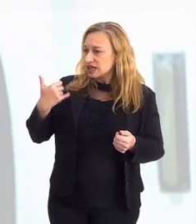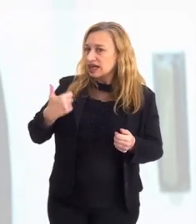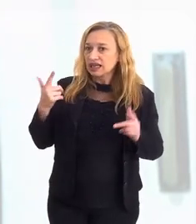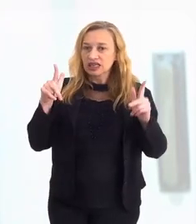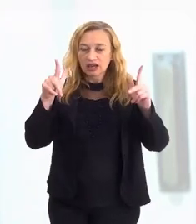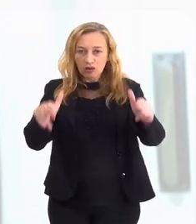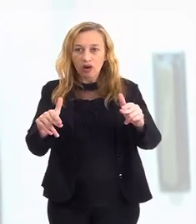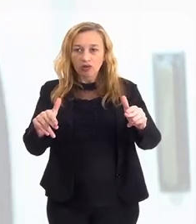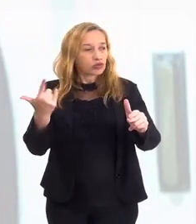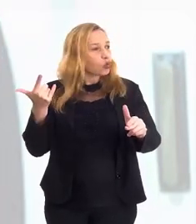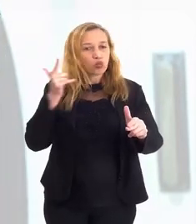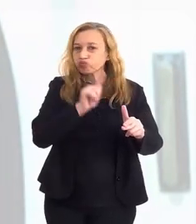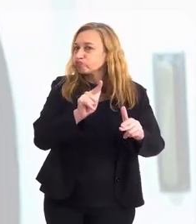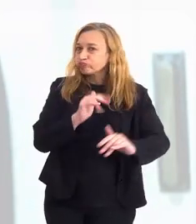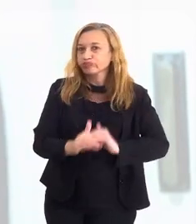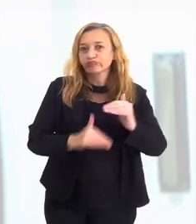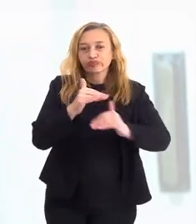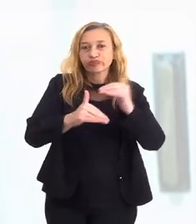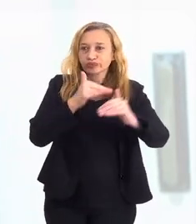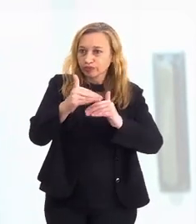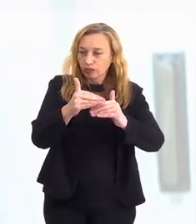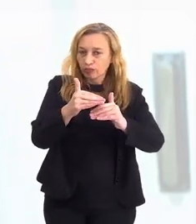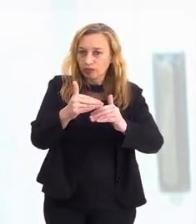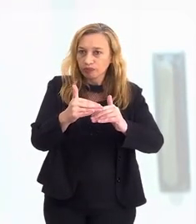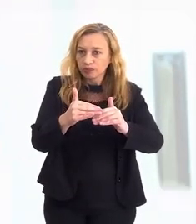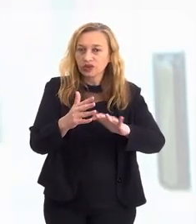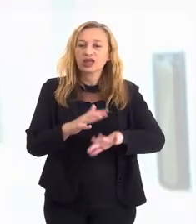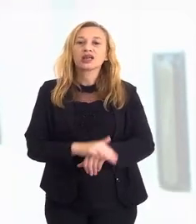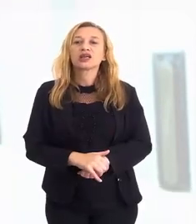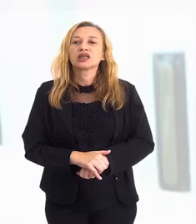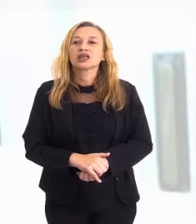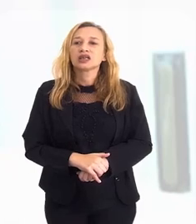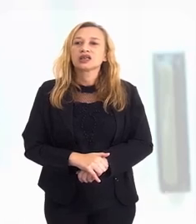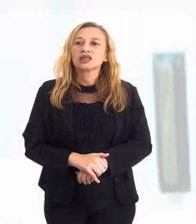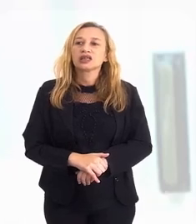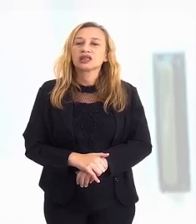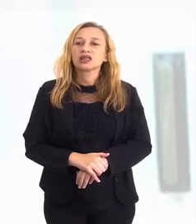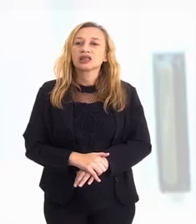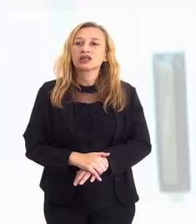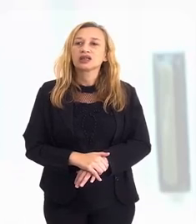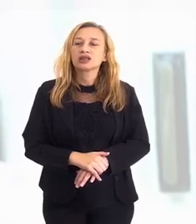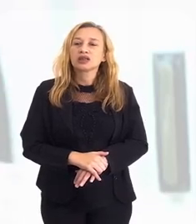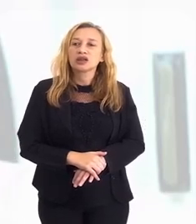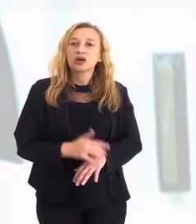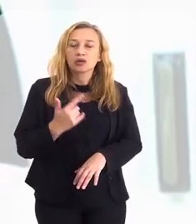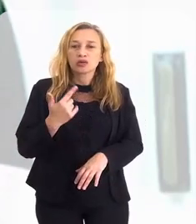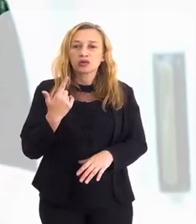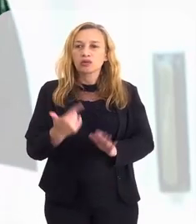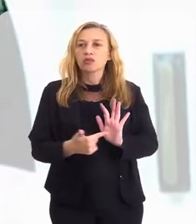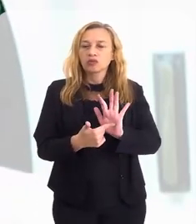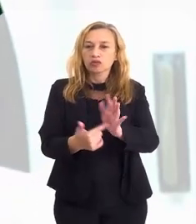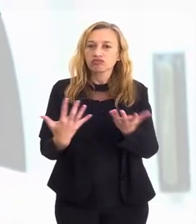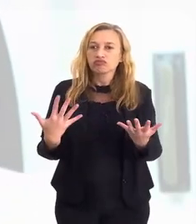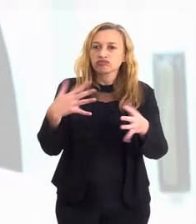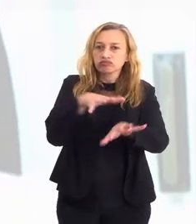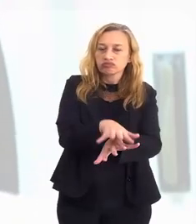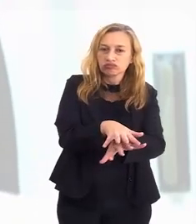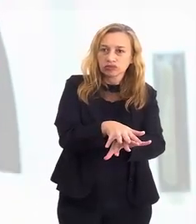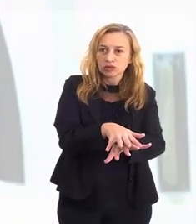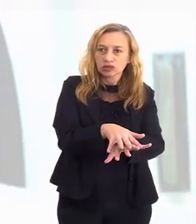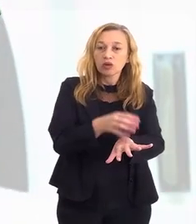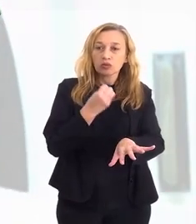faixa etária dele não se desenvolveram, que para mim me fez, né, dar uma credibilidade total para o processo de